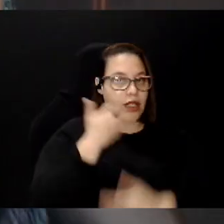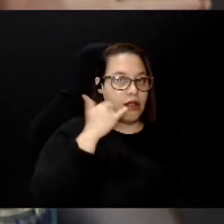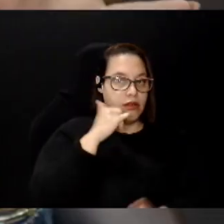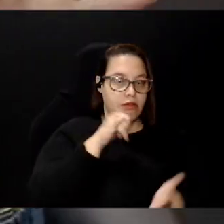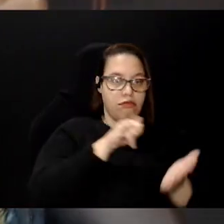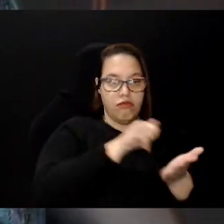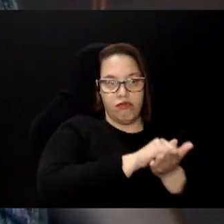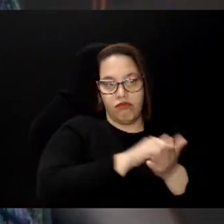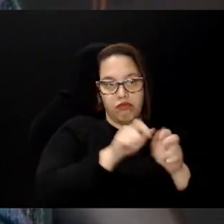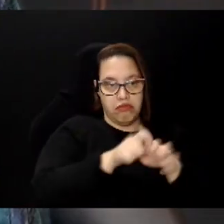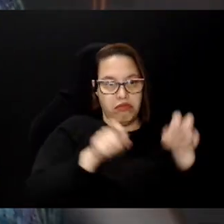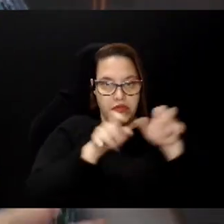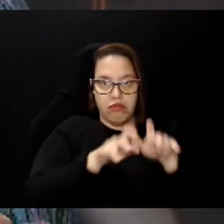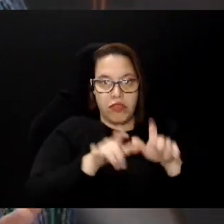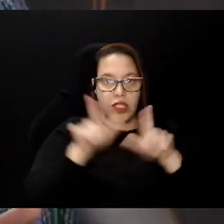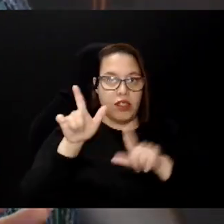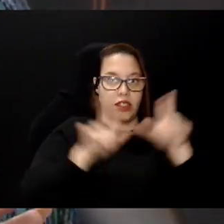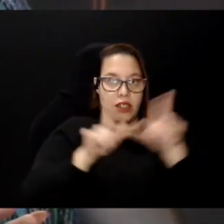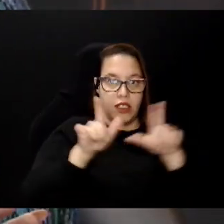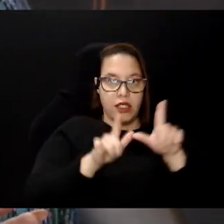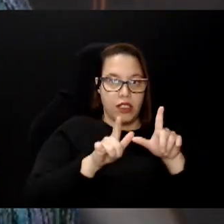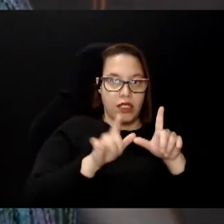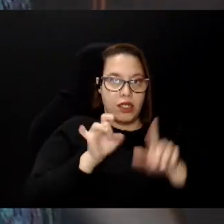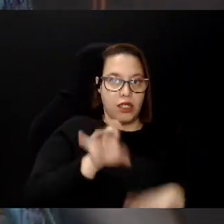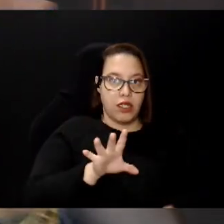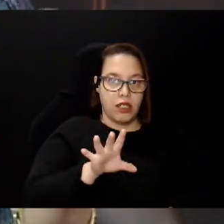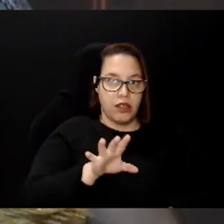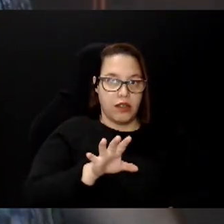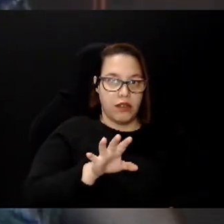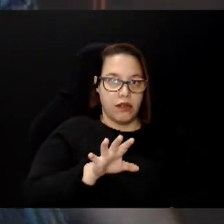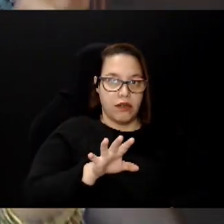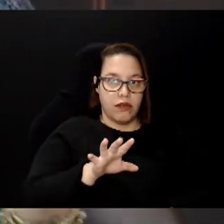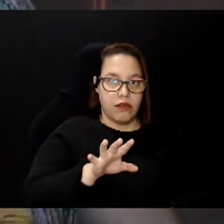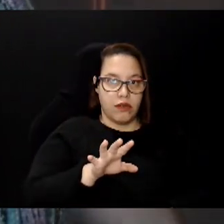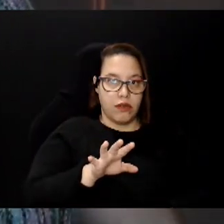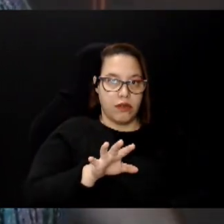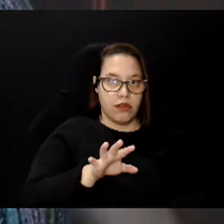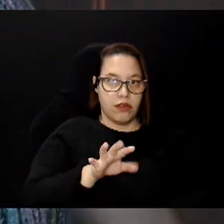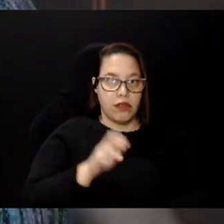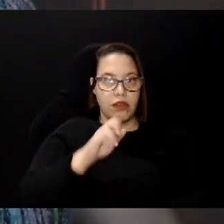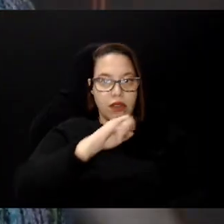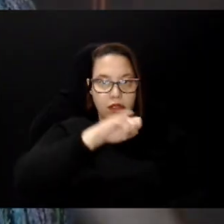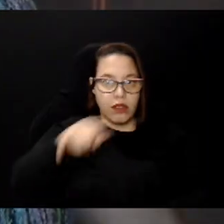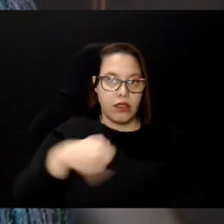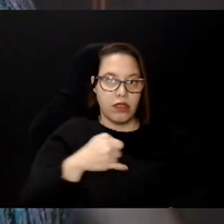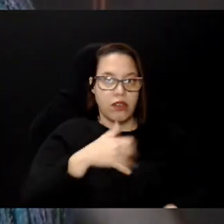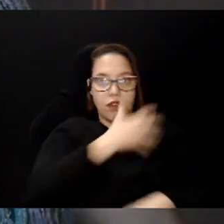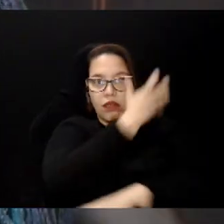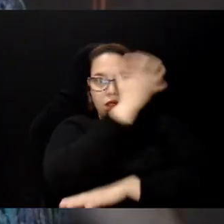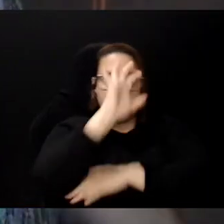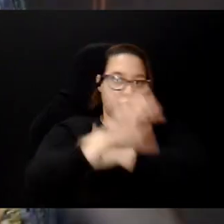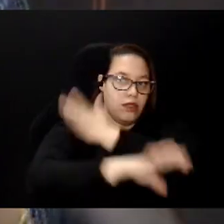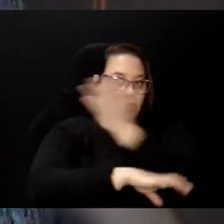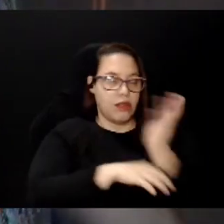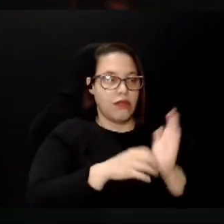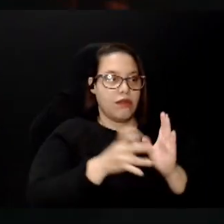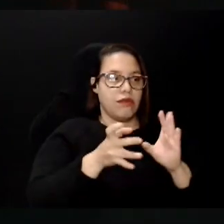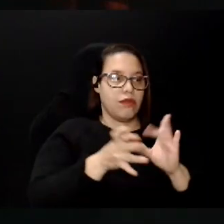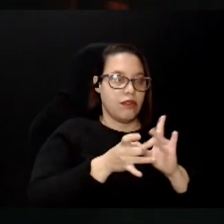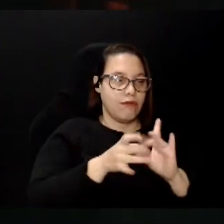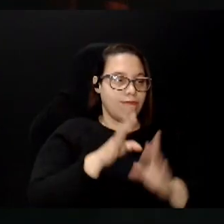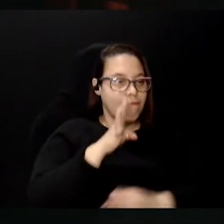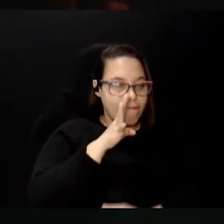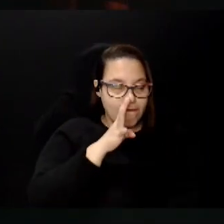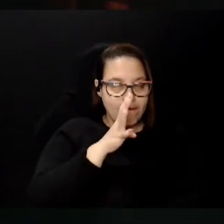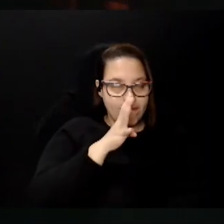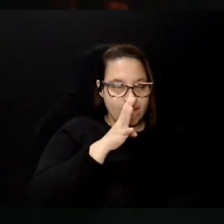sem televisão. Só curtindo o que a natureza ali me permitia. Exato. Contemplando, né? Quanto tempo faz que a